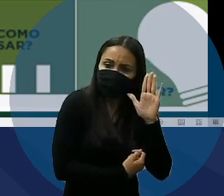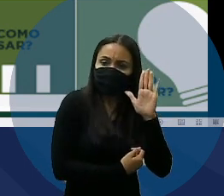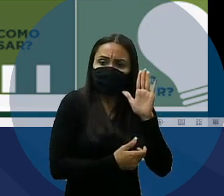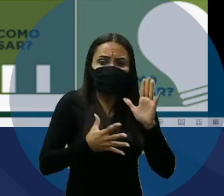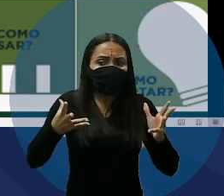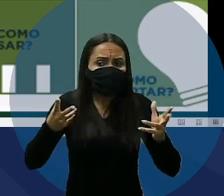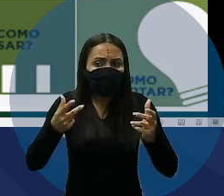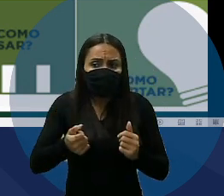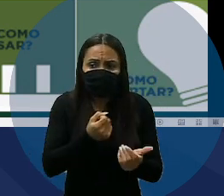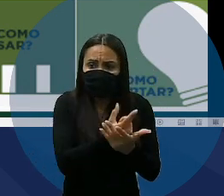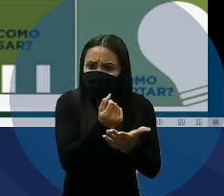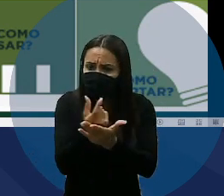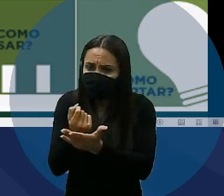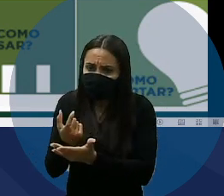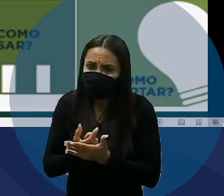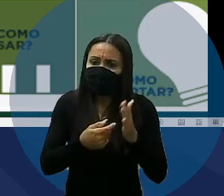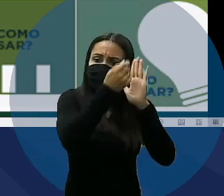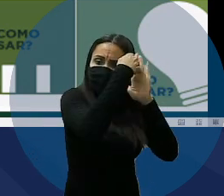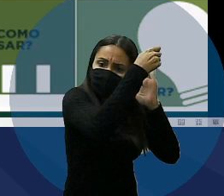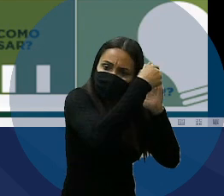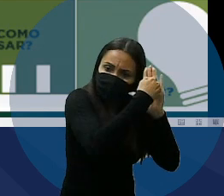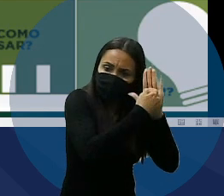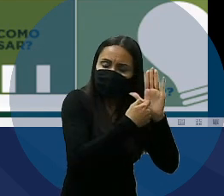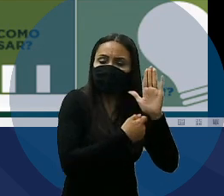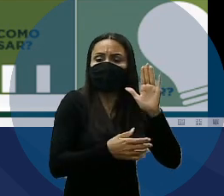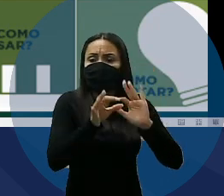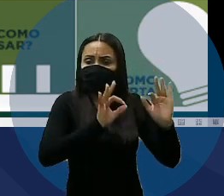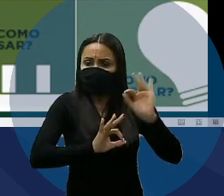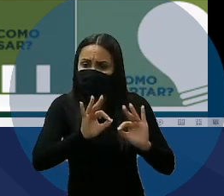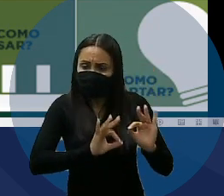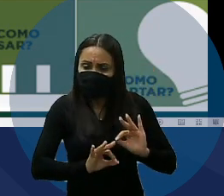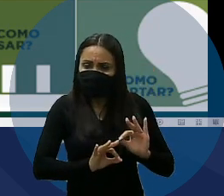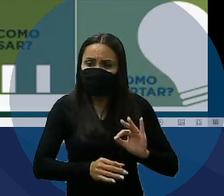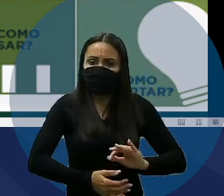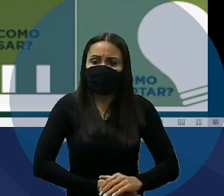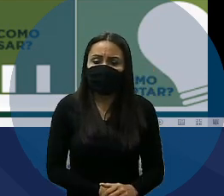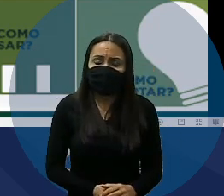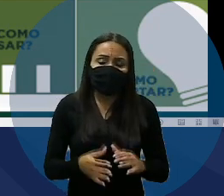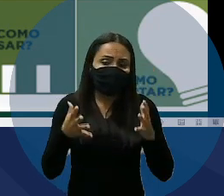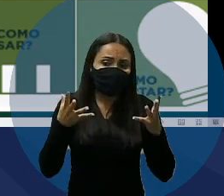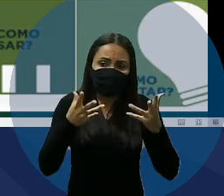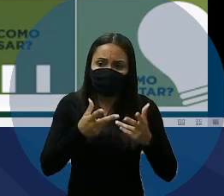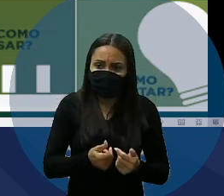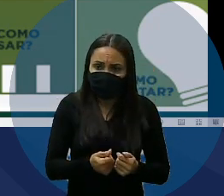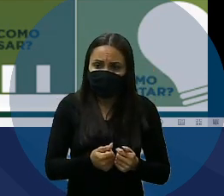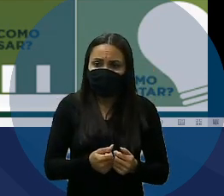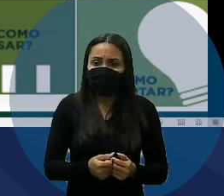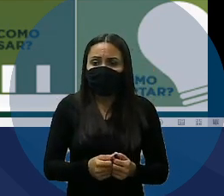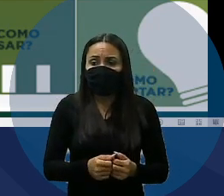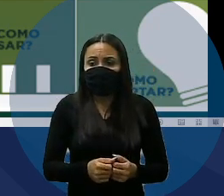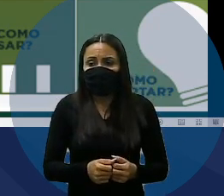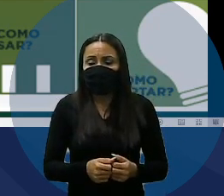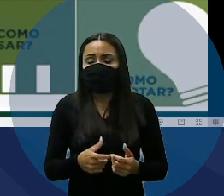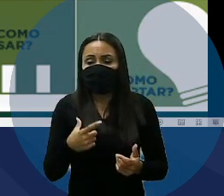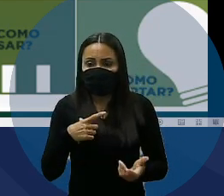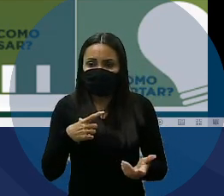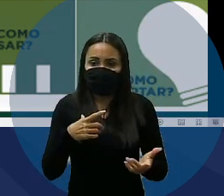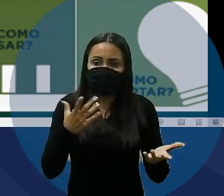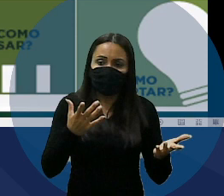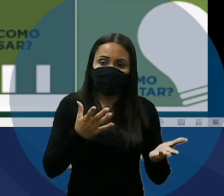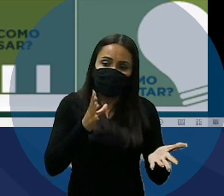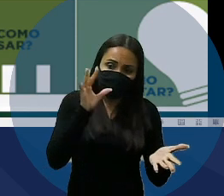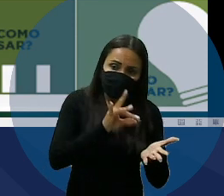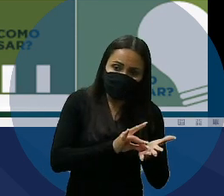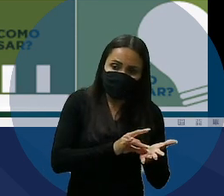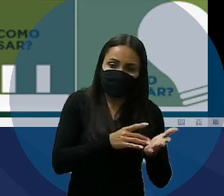se tem, da receita durante o mês, tudo que se gasta, aquelas despesas fixas e as extras que possam